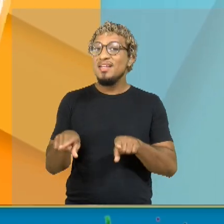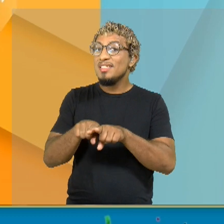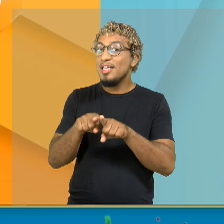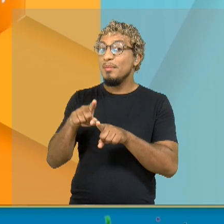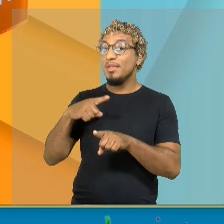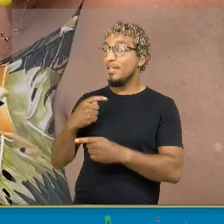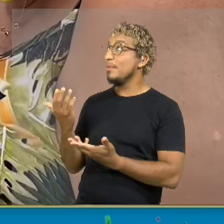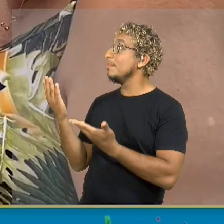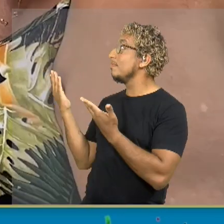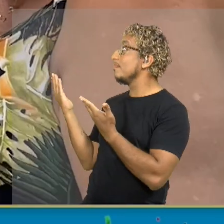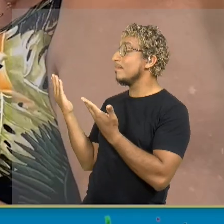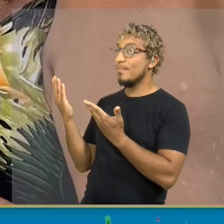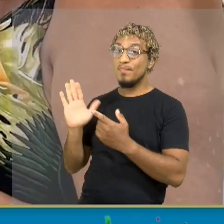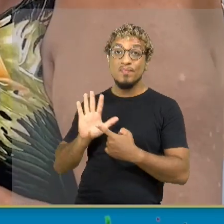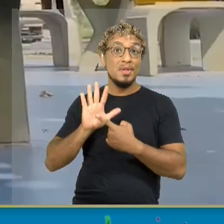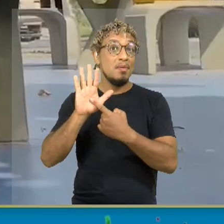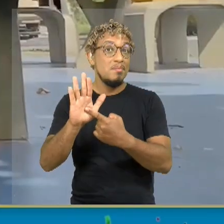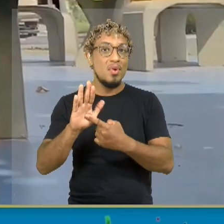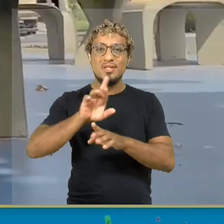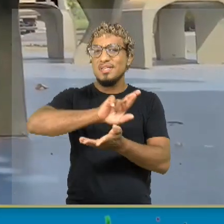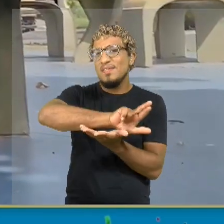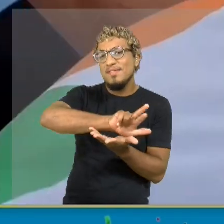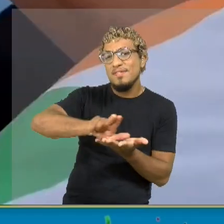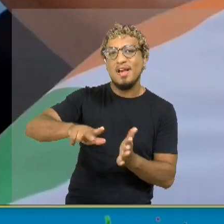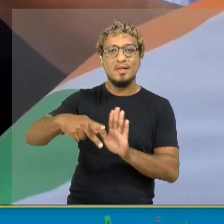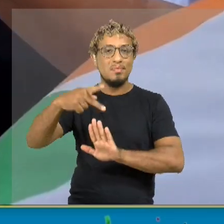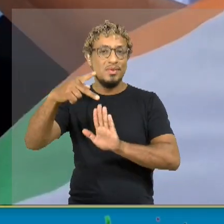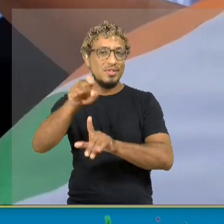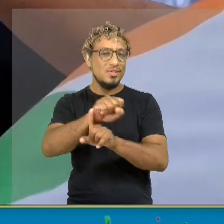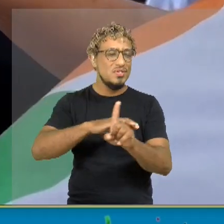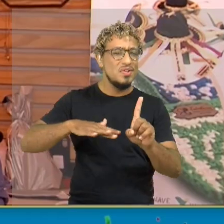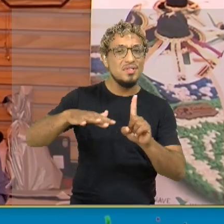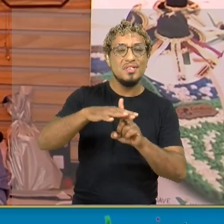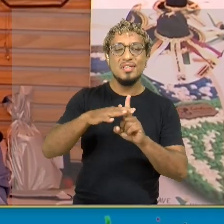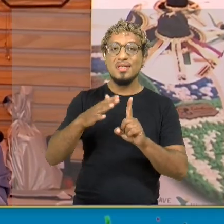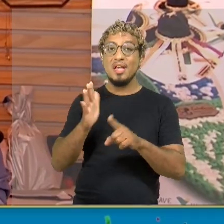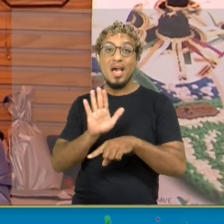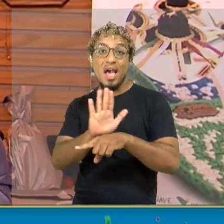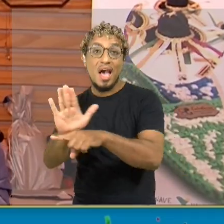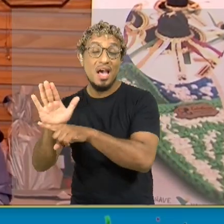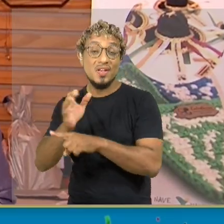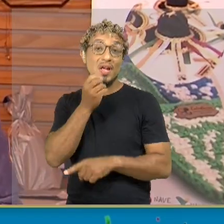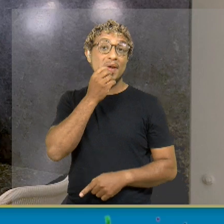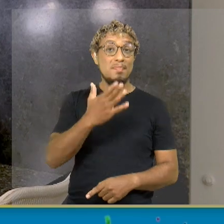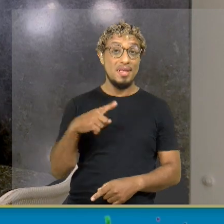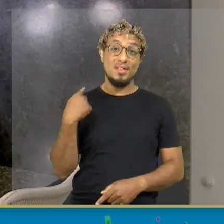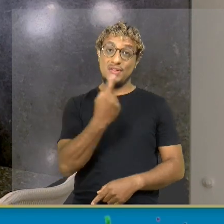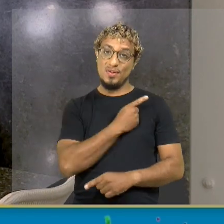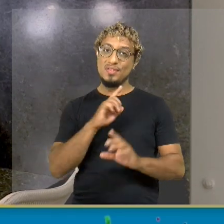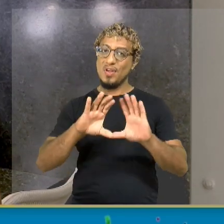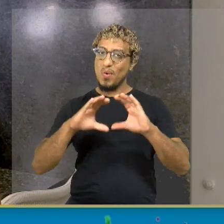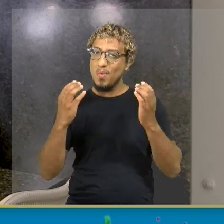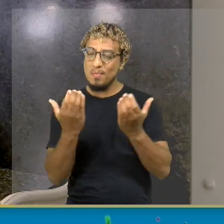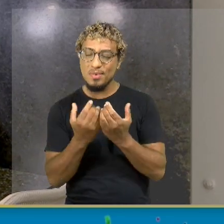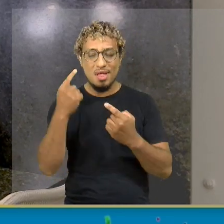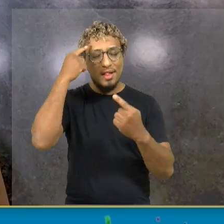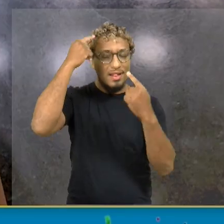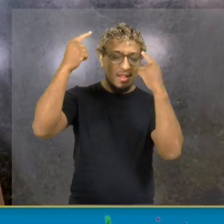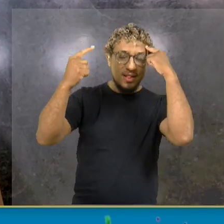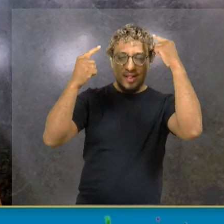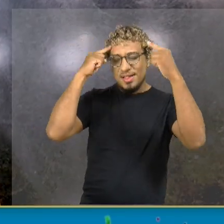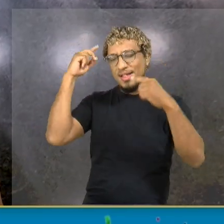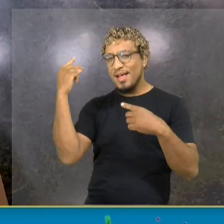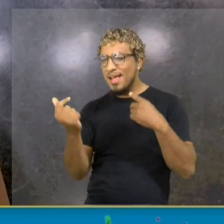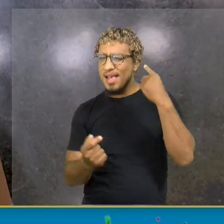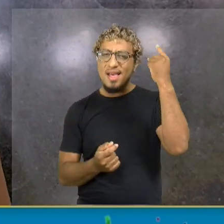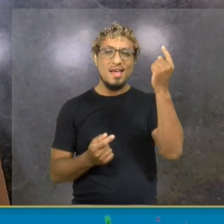Fala Comunidade, que mostra vários projetos sociais, iniciativas para o bem da nossa comunidade, além de matérias criativas,